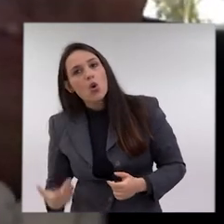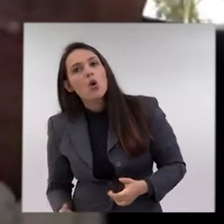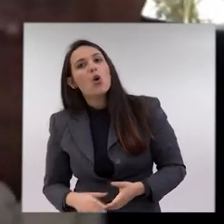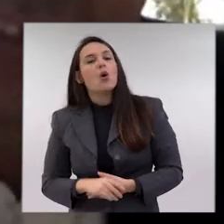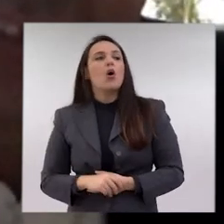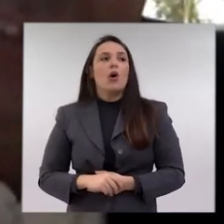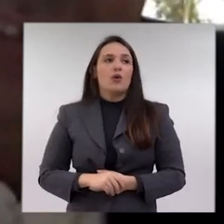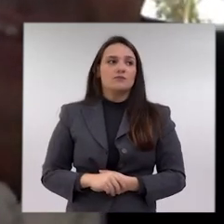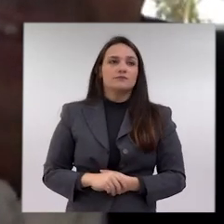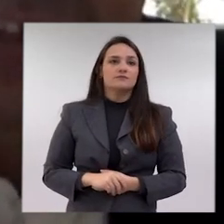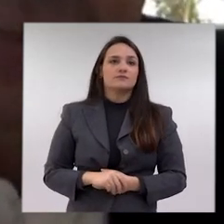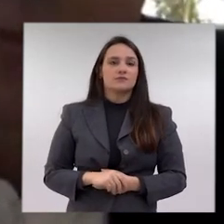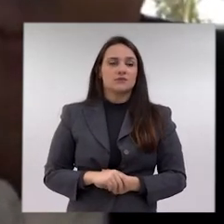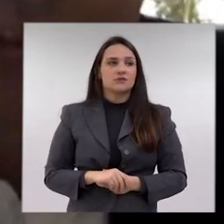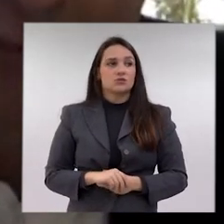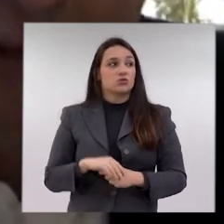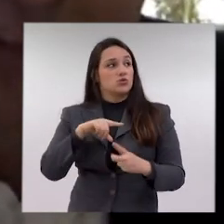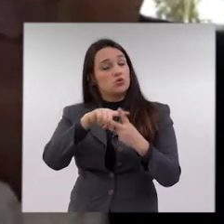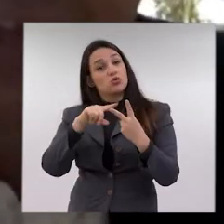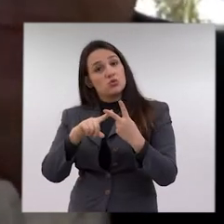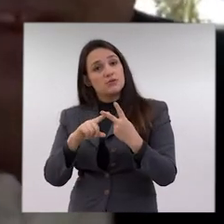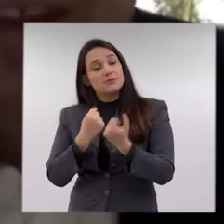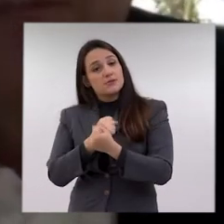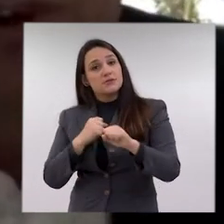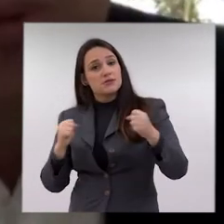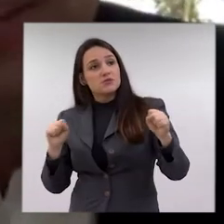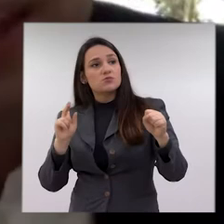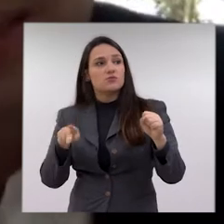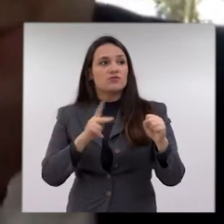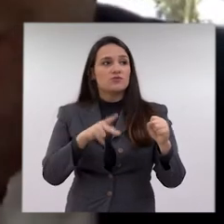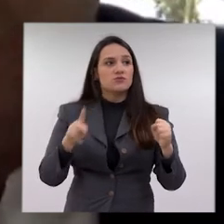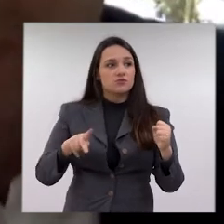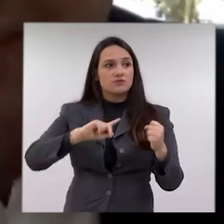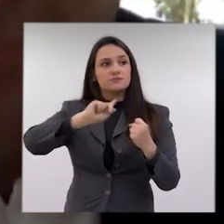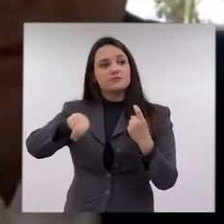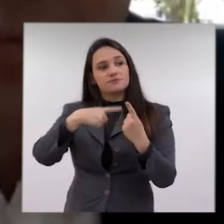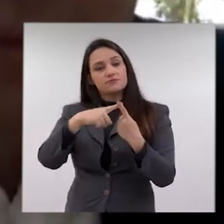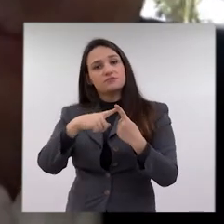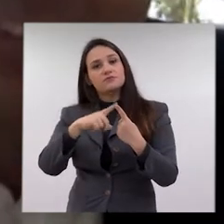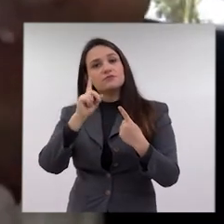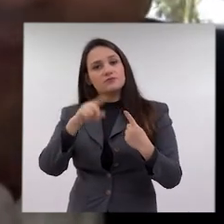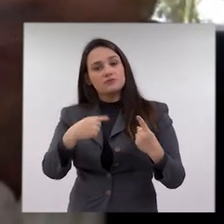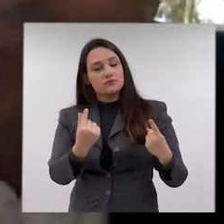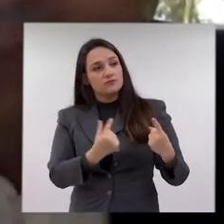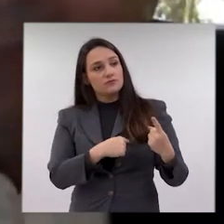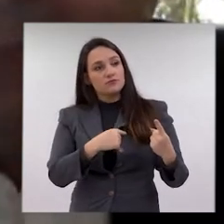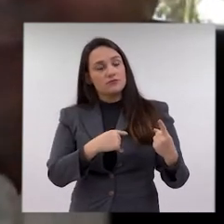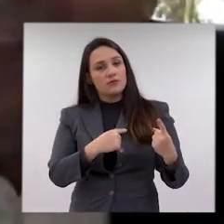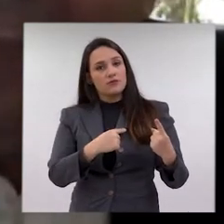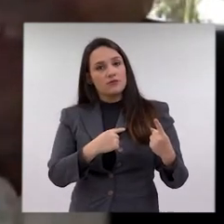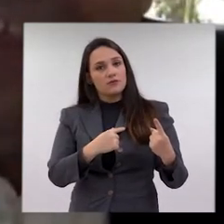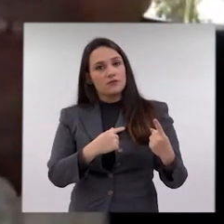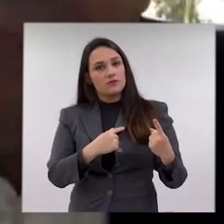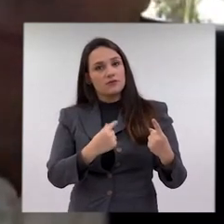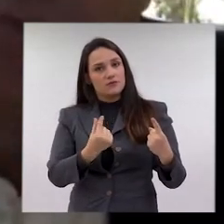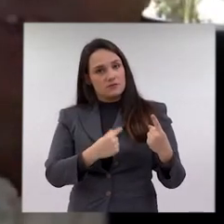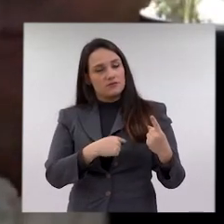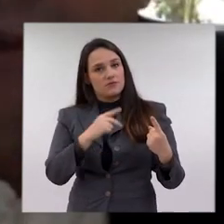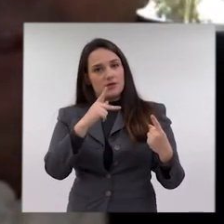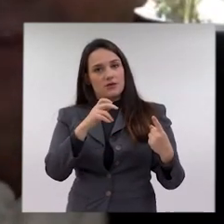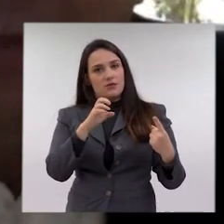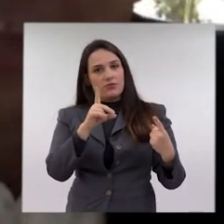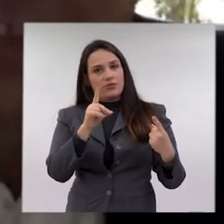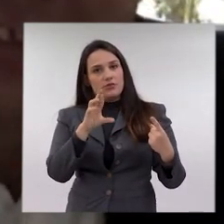reconhecer dois grandes professores, né? Eu vou começar aqui com a comenda Pedro Pedocian, que é